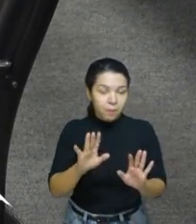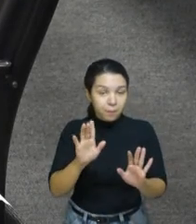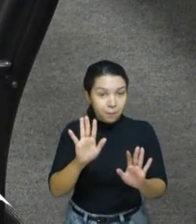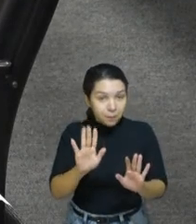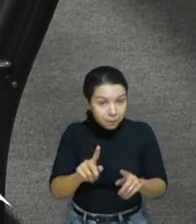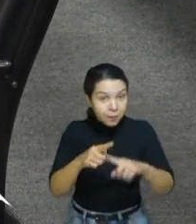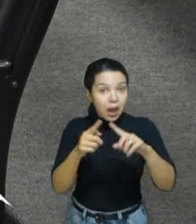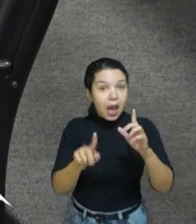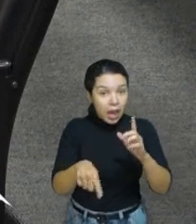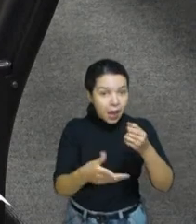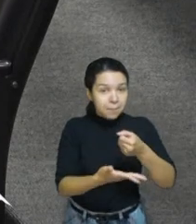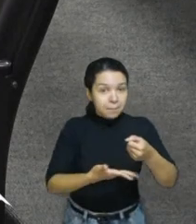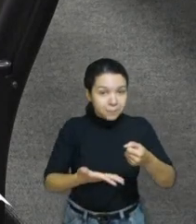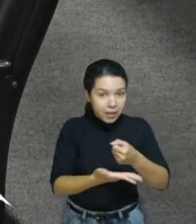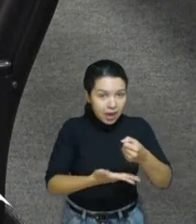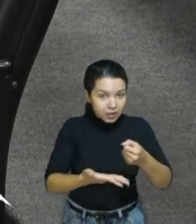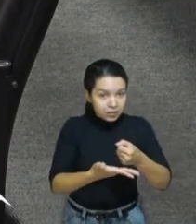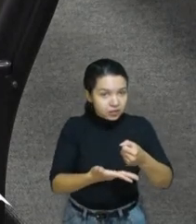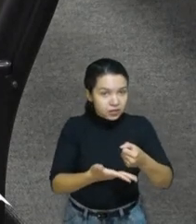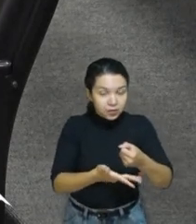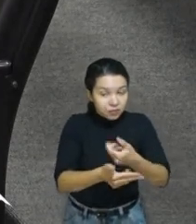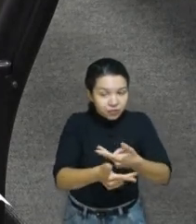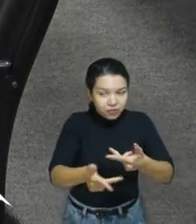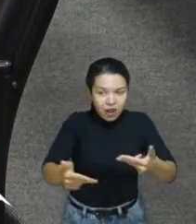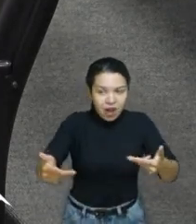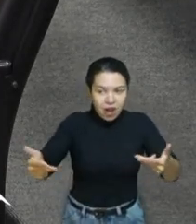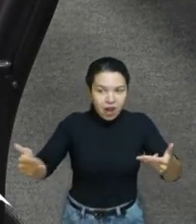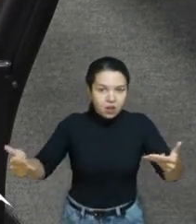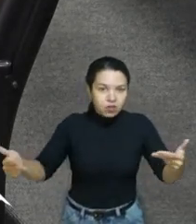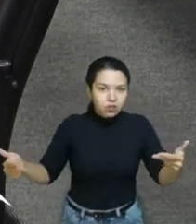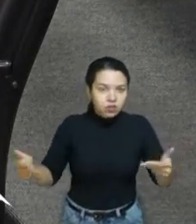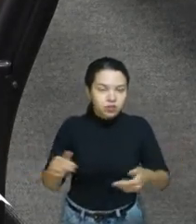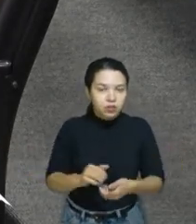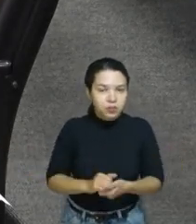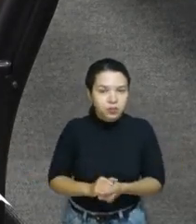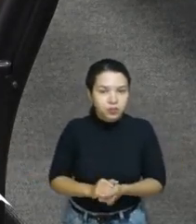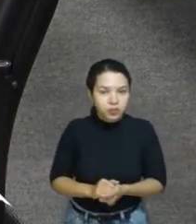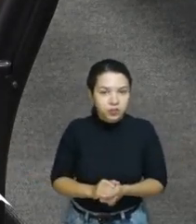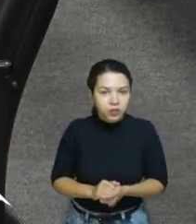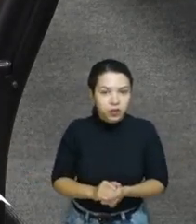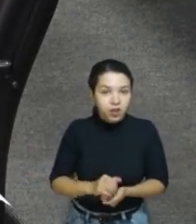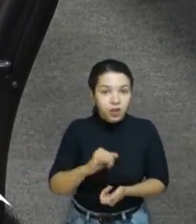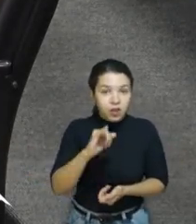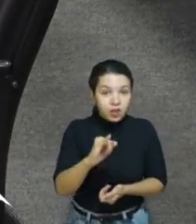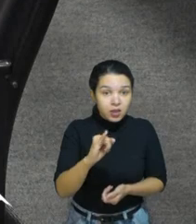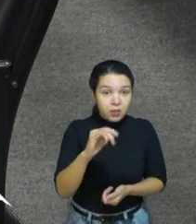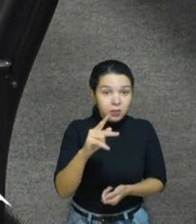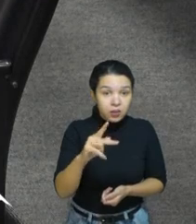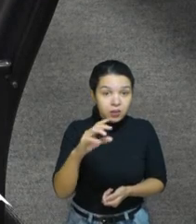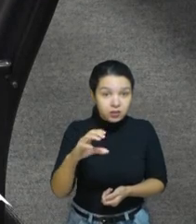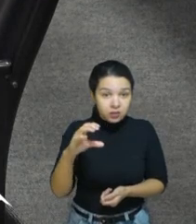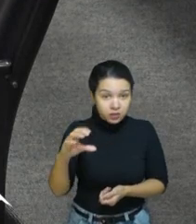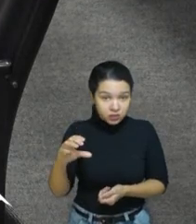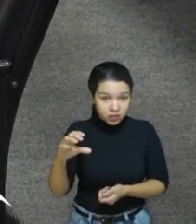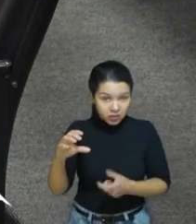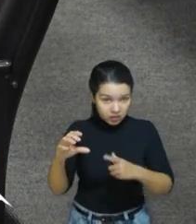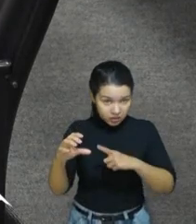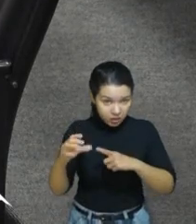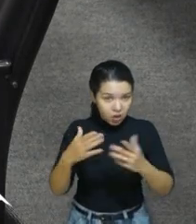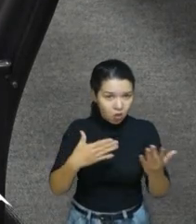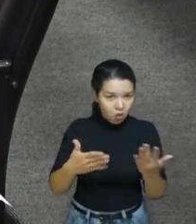base de um monte de coisa. Né? Até que ponto você vê dentro do IPCC esse